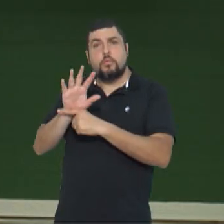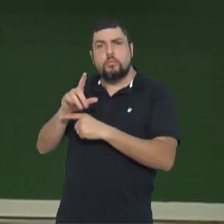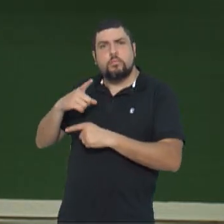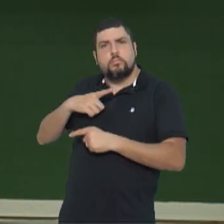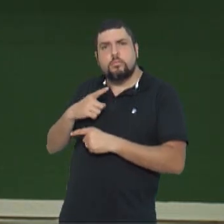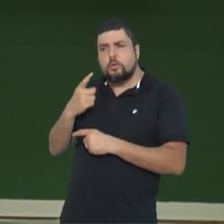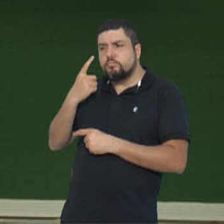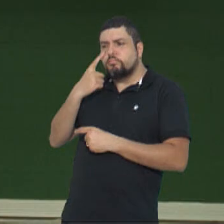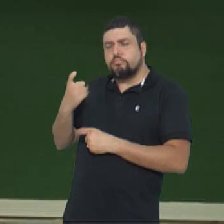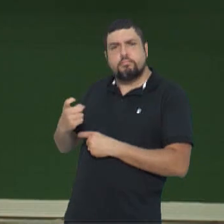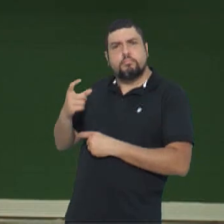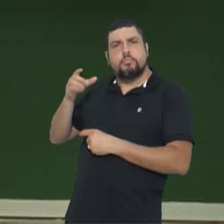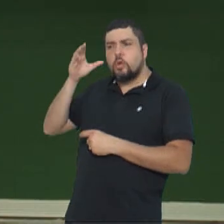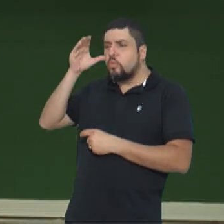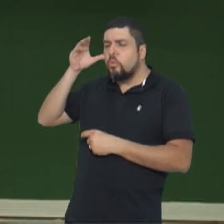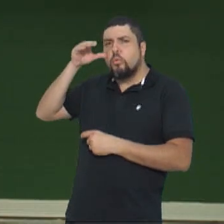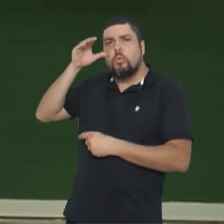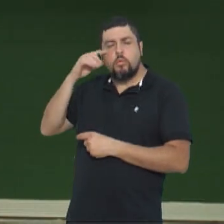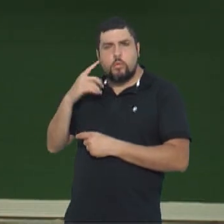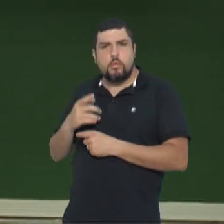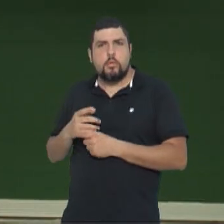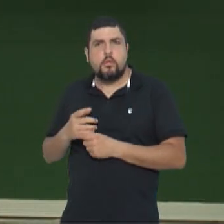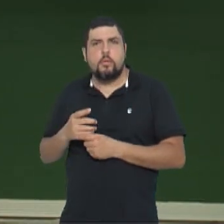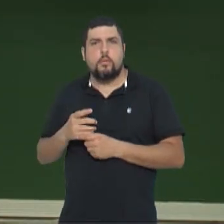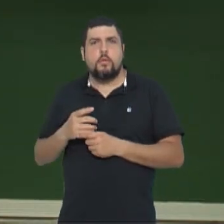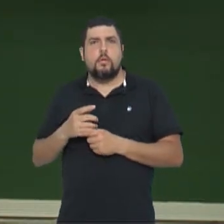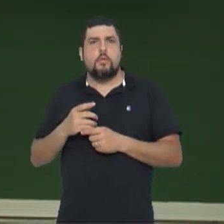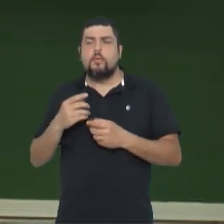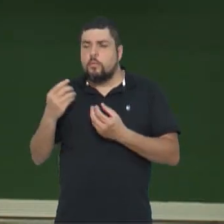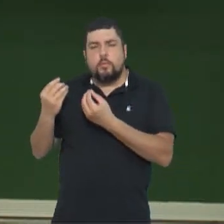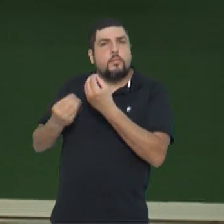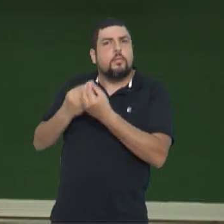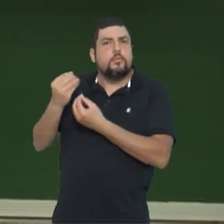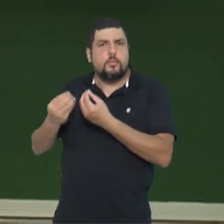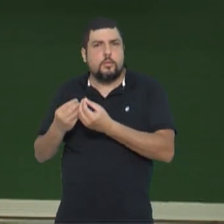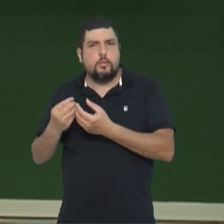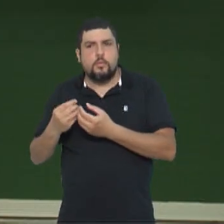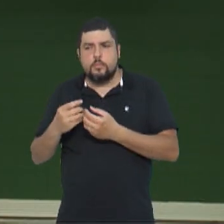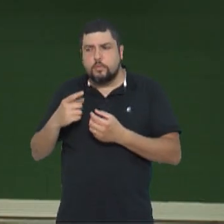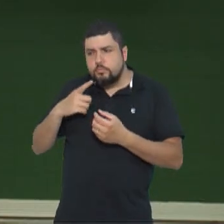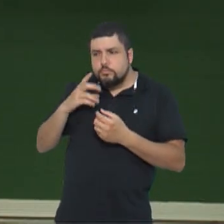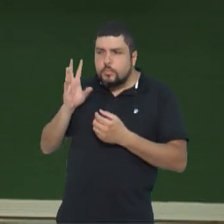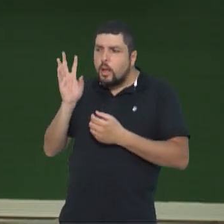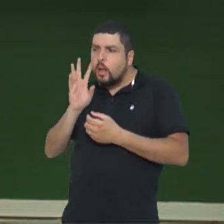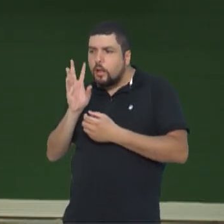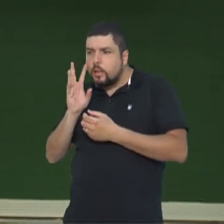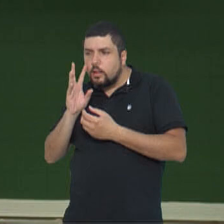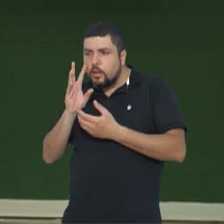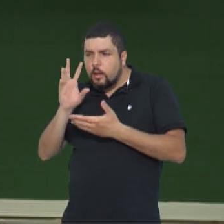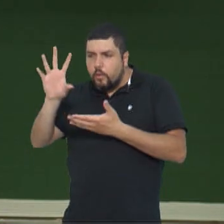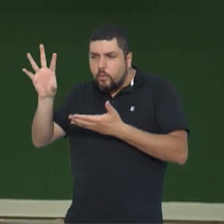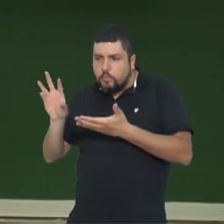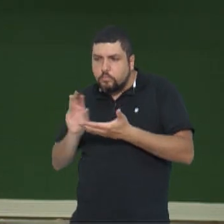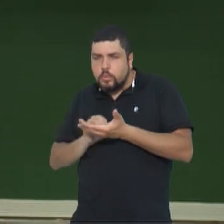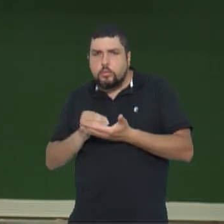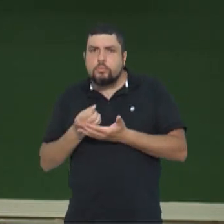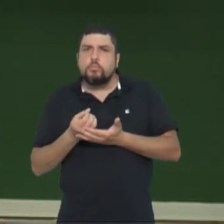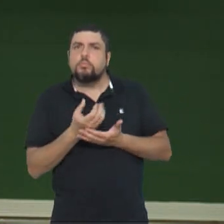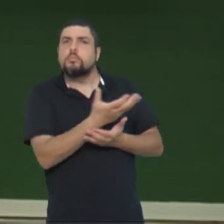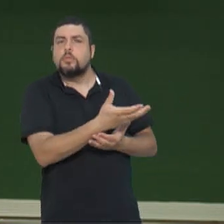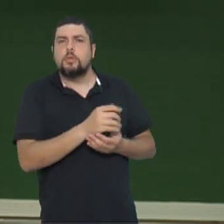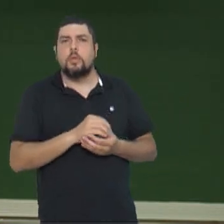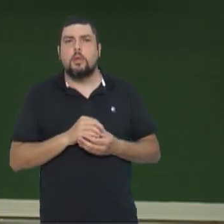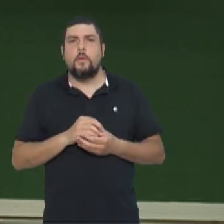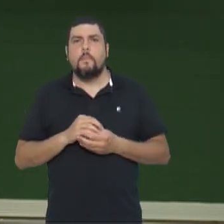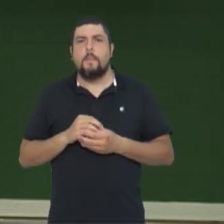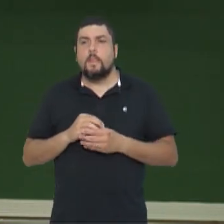destacar? Né? Então, aí, fazendo comparações, tem alguma curiosidade? De repente, aquele personagem aparece num filme não sei